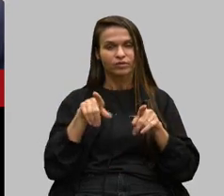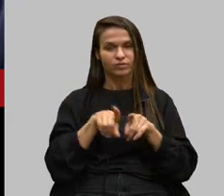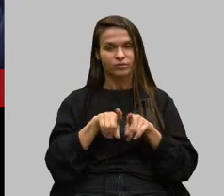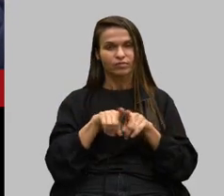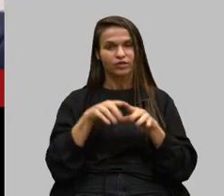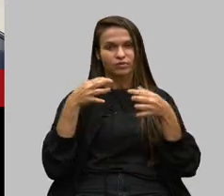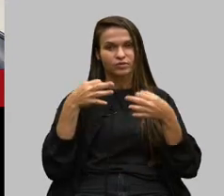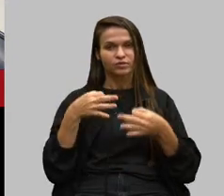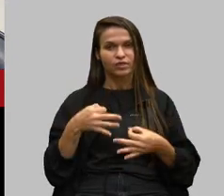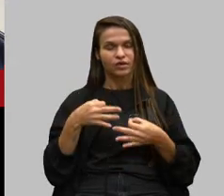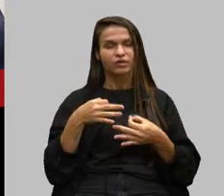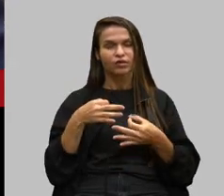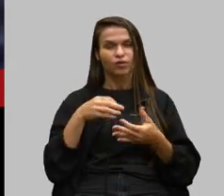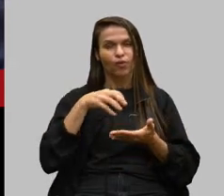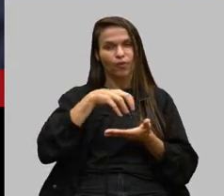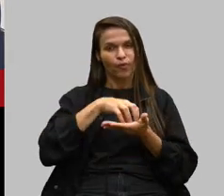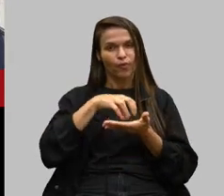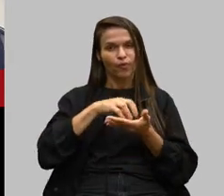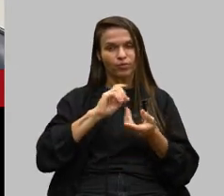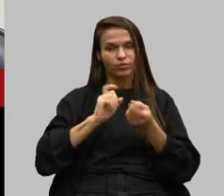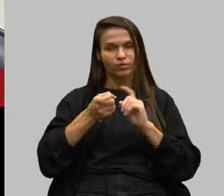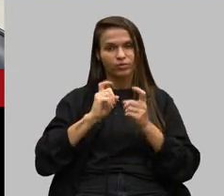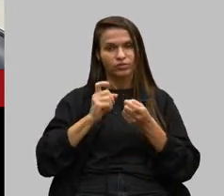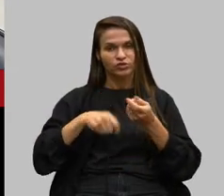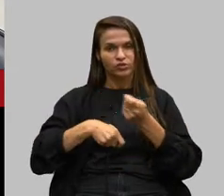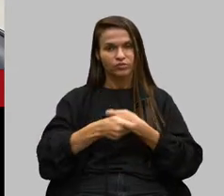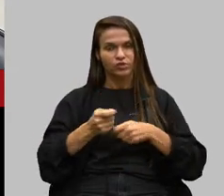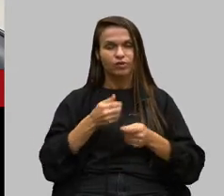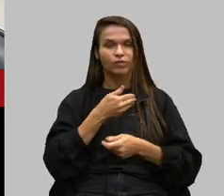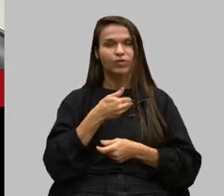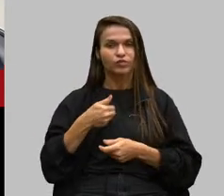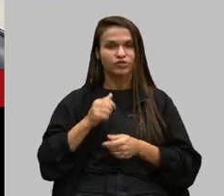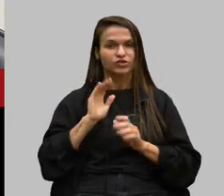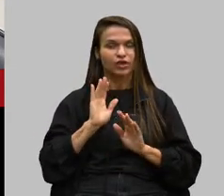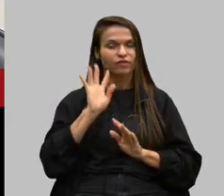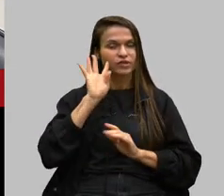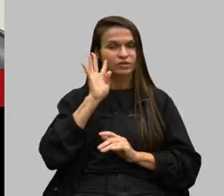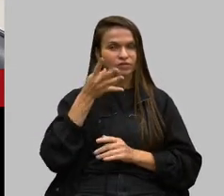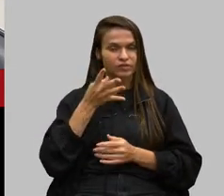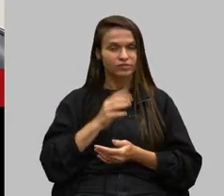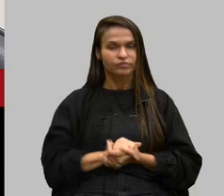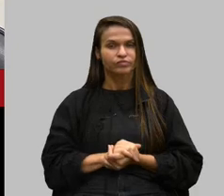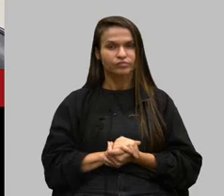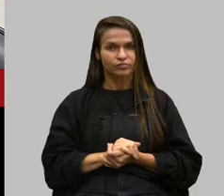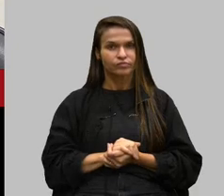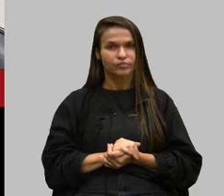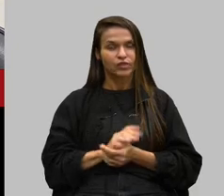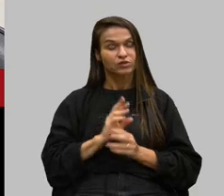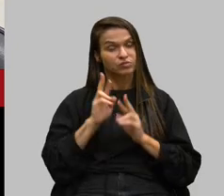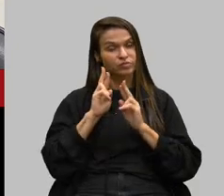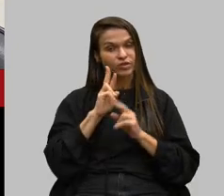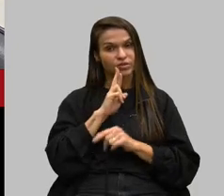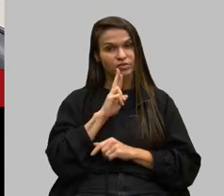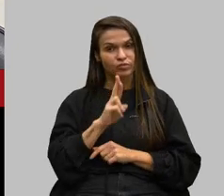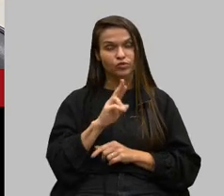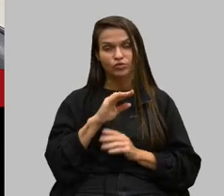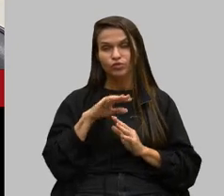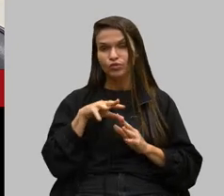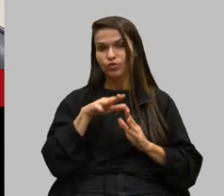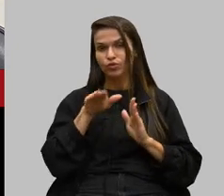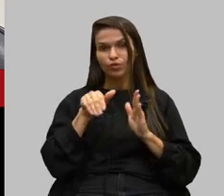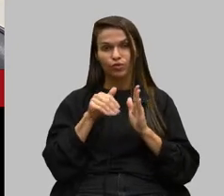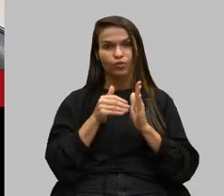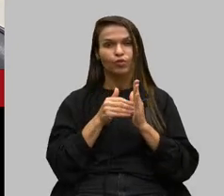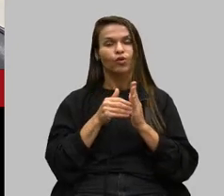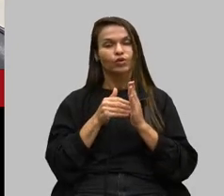certeza que na comissão próxima na comissão de administração pública isso estará Então acho que tenha espero ter respondido todas as suas